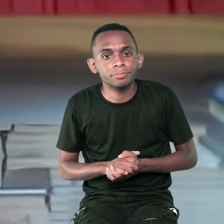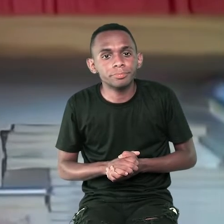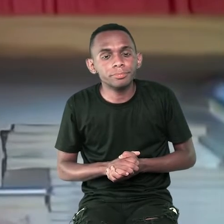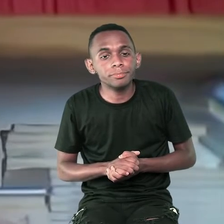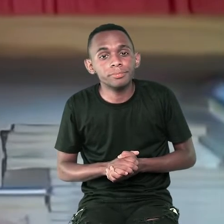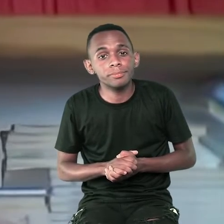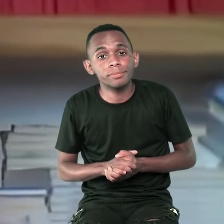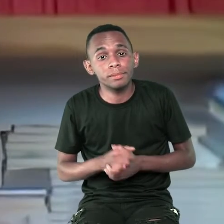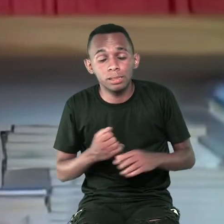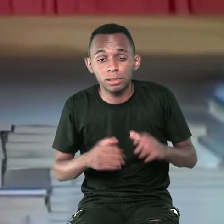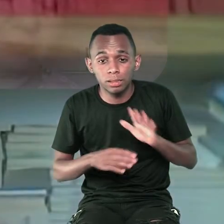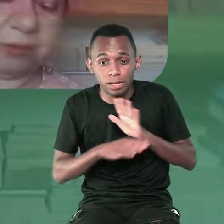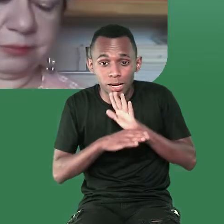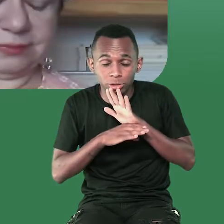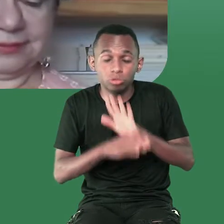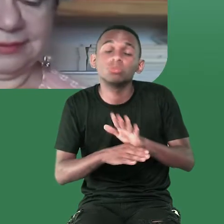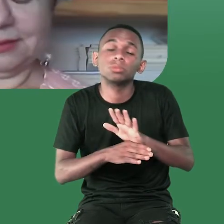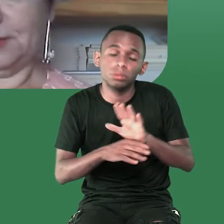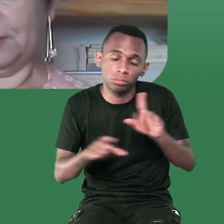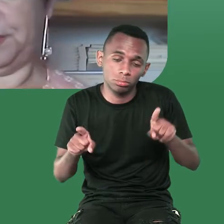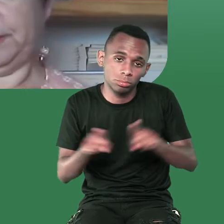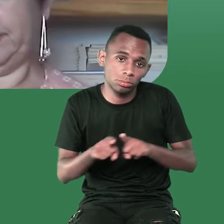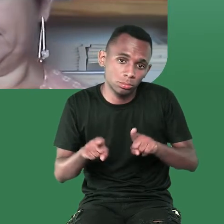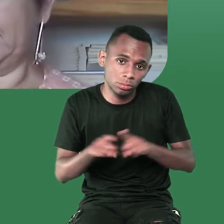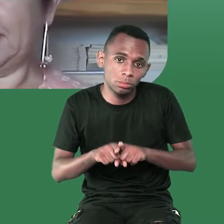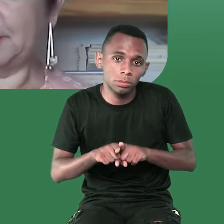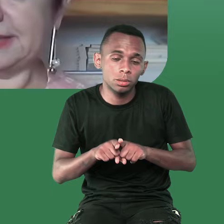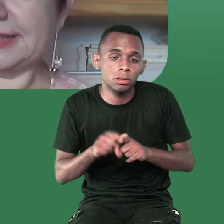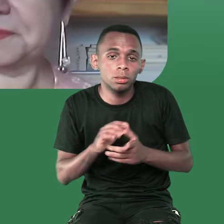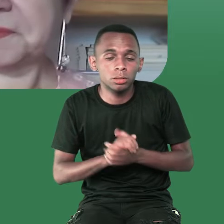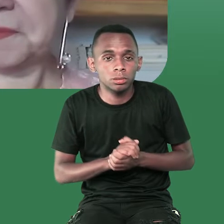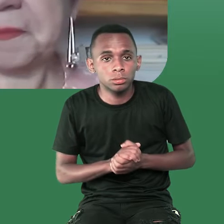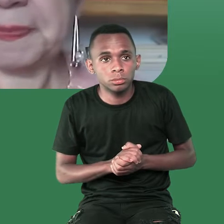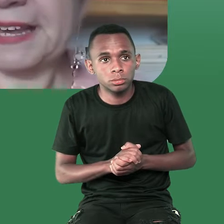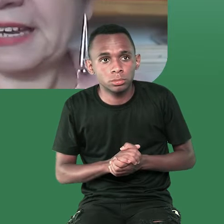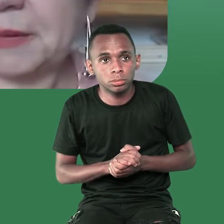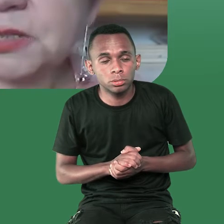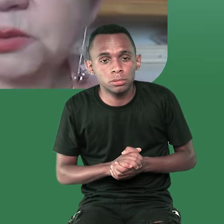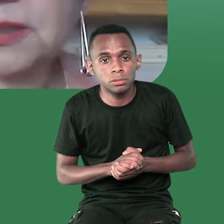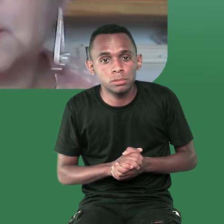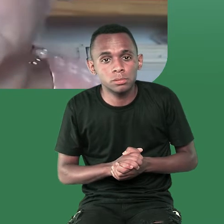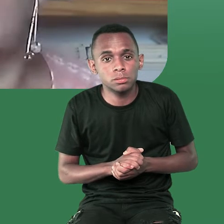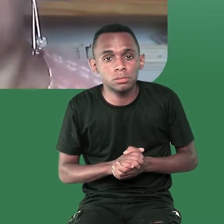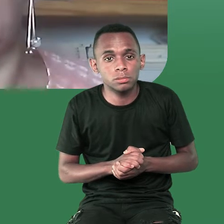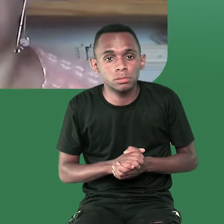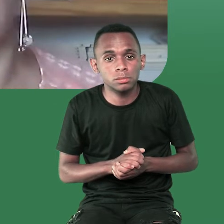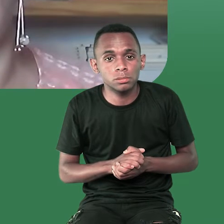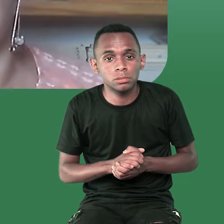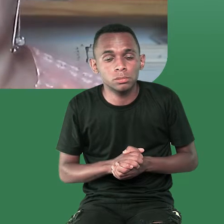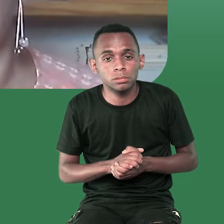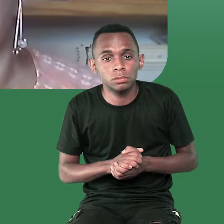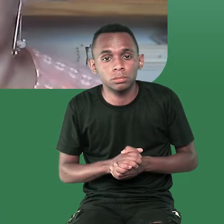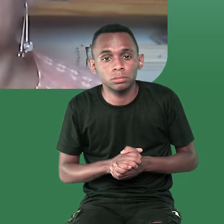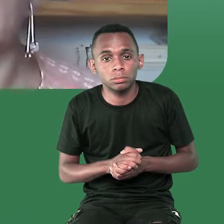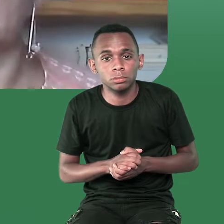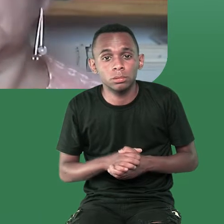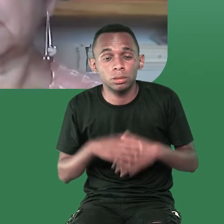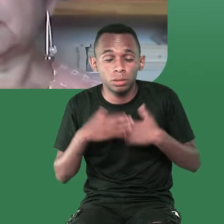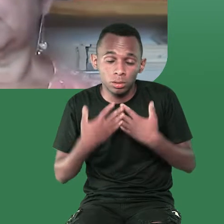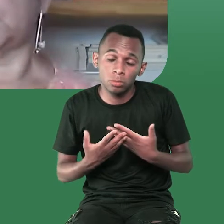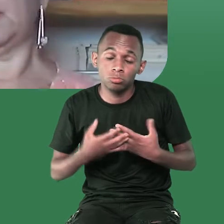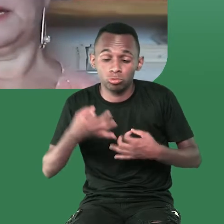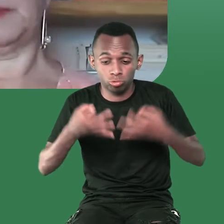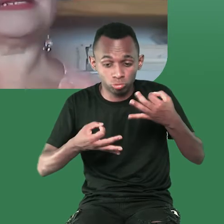ela ajuda a Sueli, né? Aí eu estou contando o fim do livro aqui, né? Mas ela acaba ajudando a Sueli numa situação